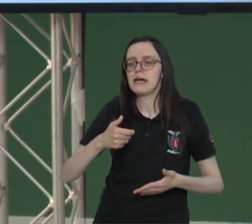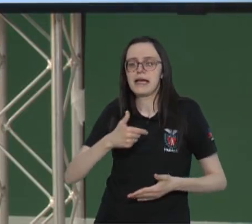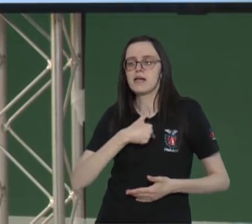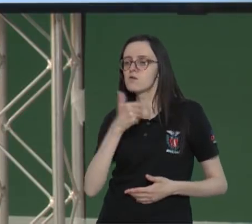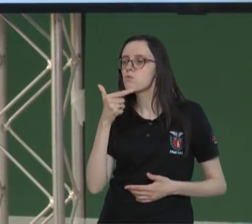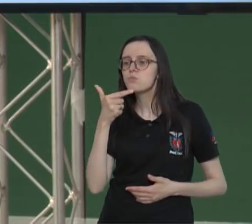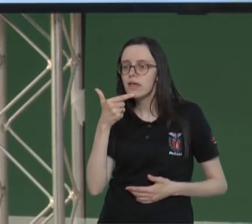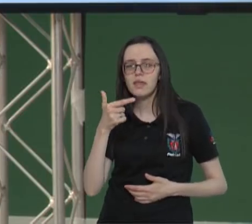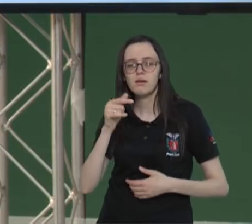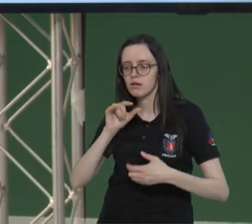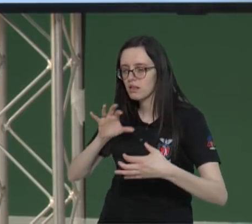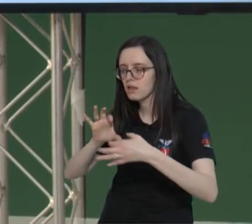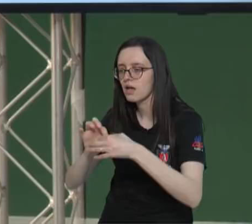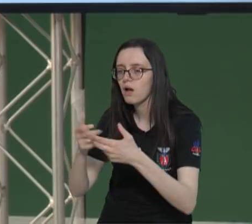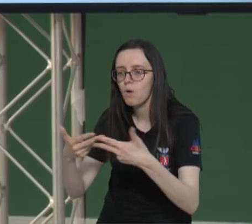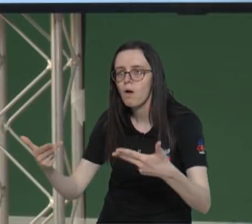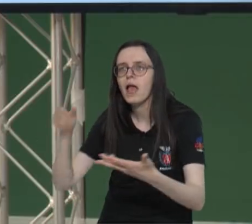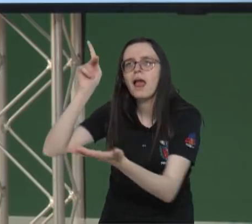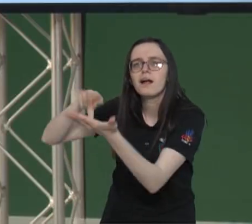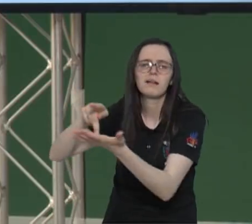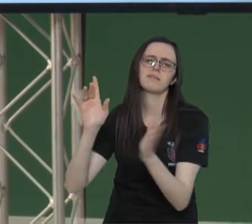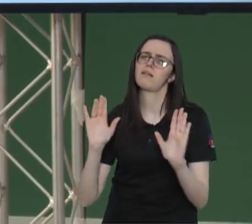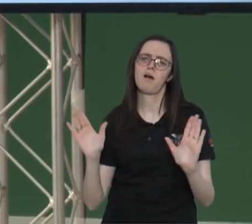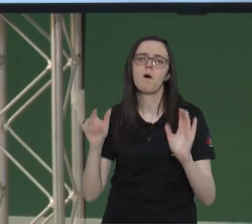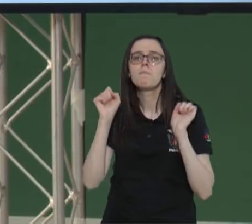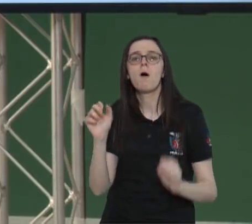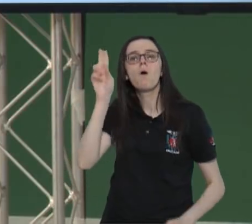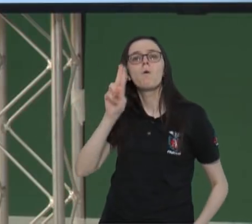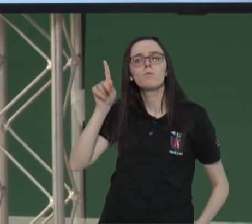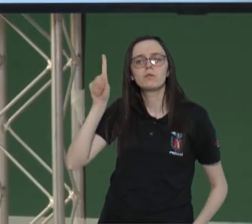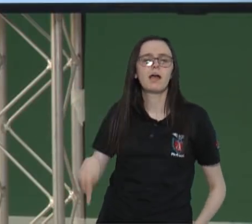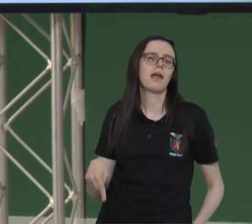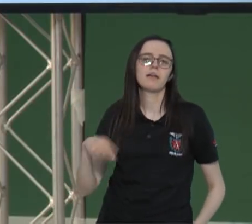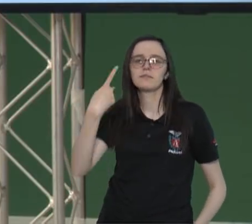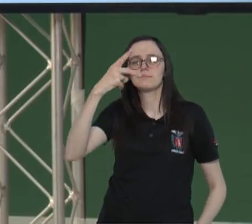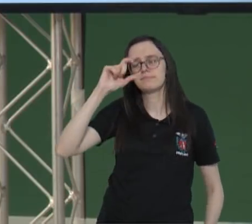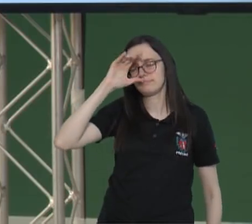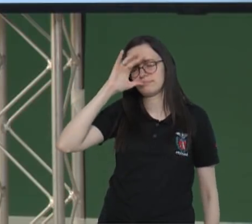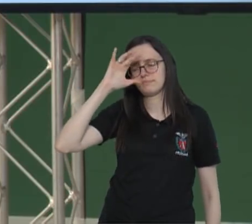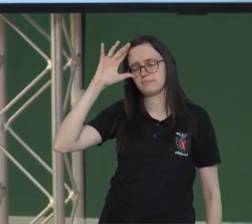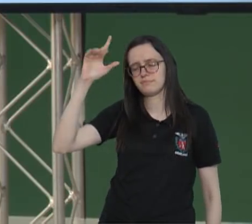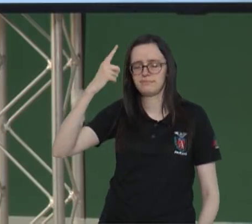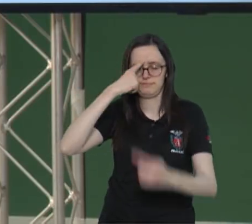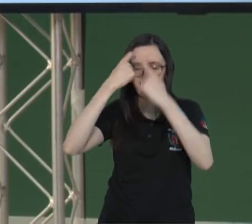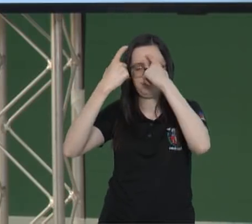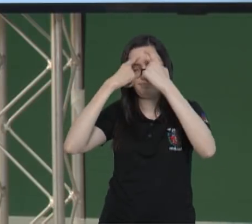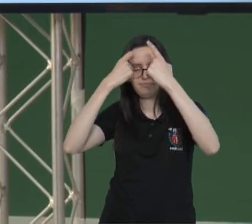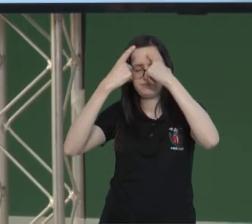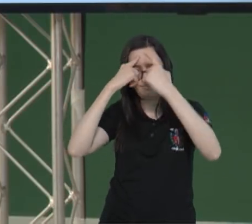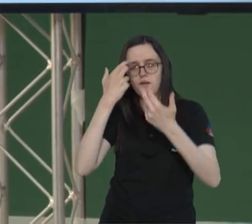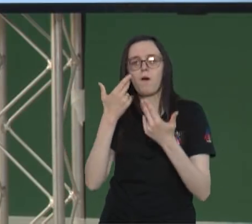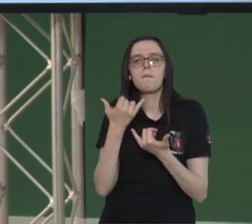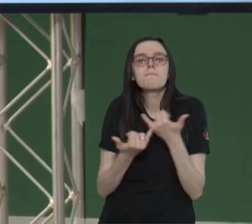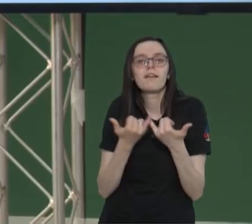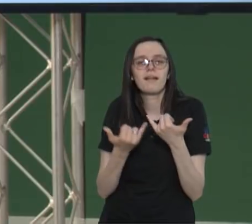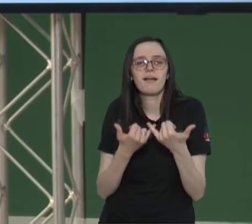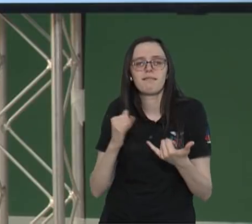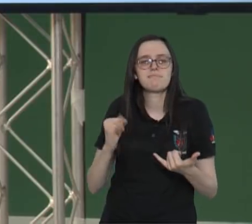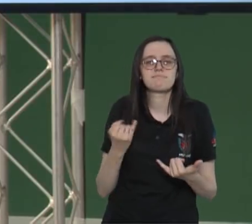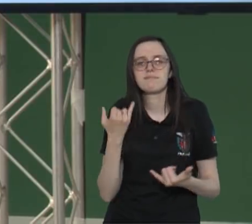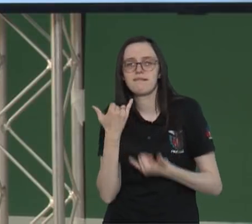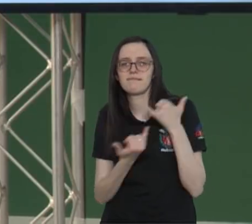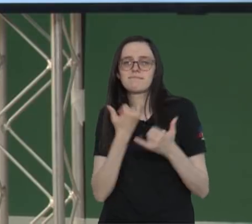está ligado diretamente com a realidade, você vai usar aí de toda a sua imaginação e criatividade para brincar